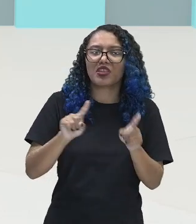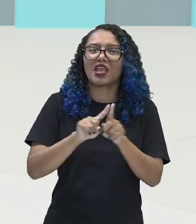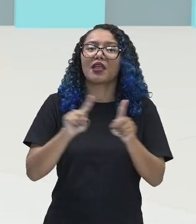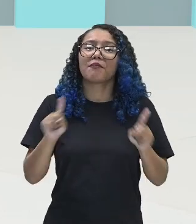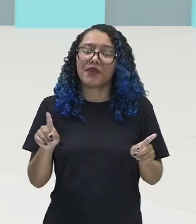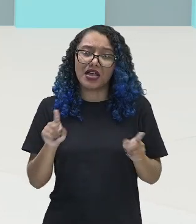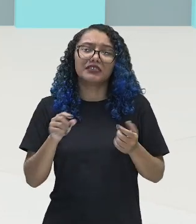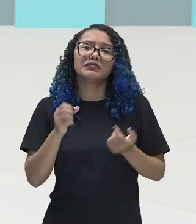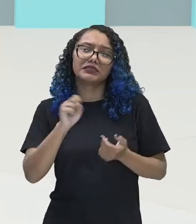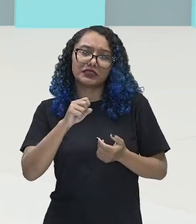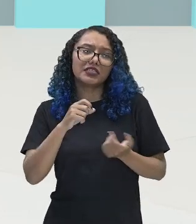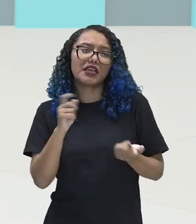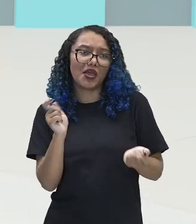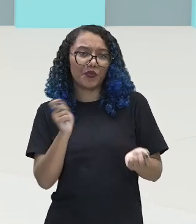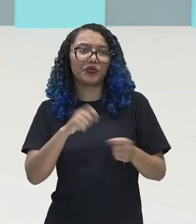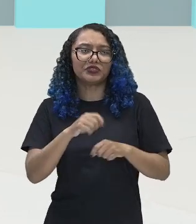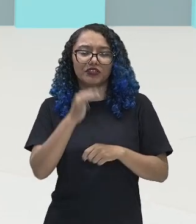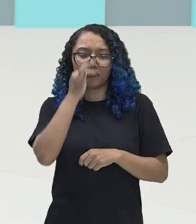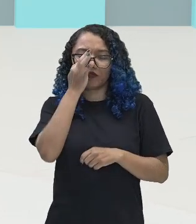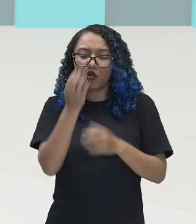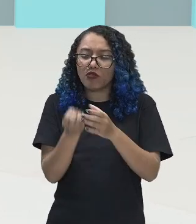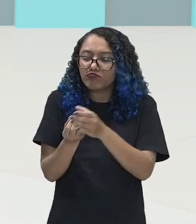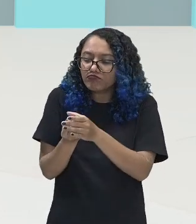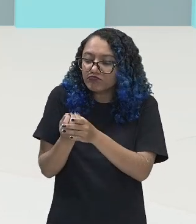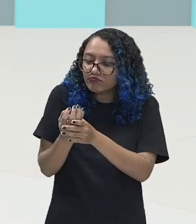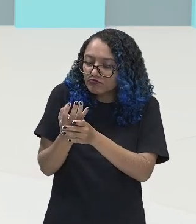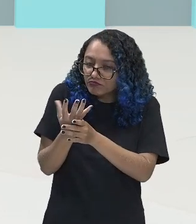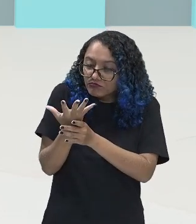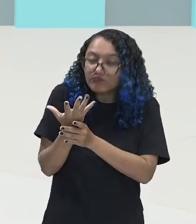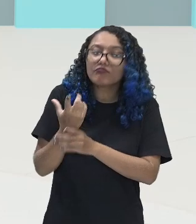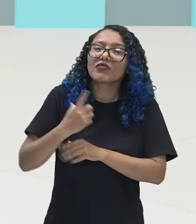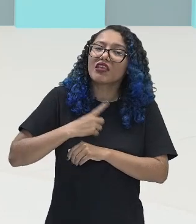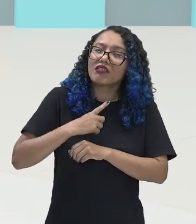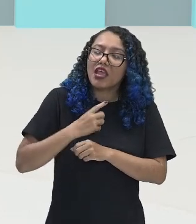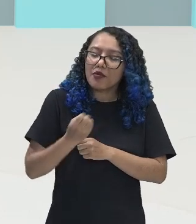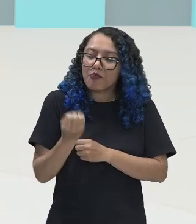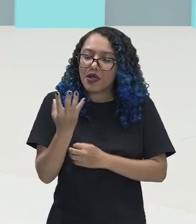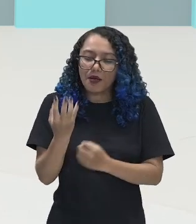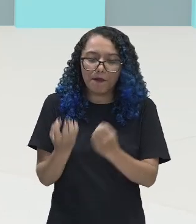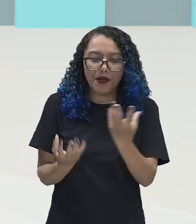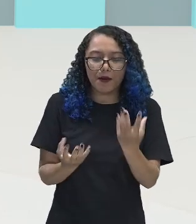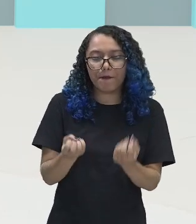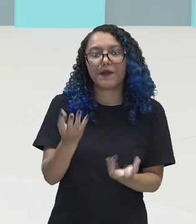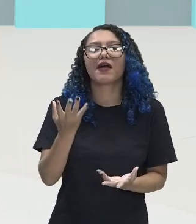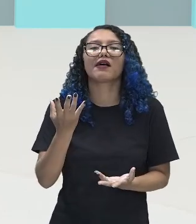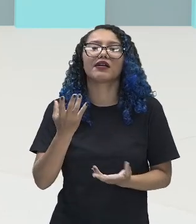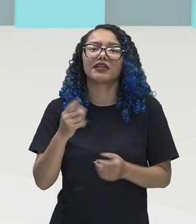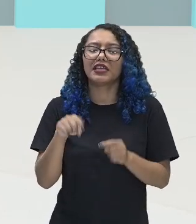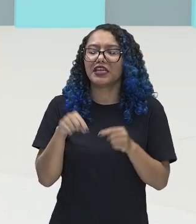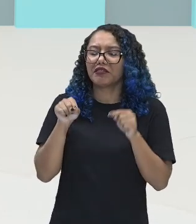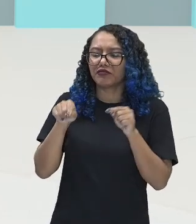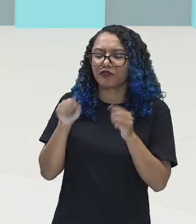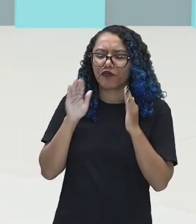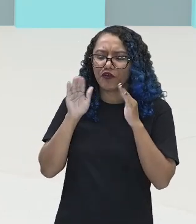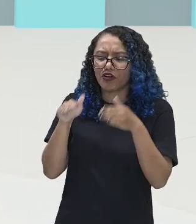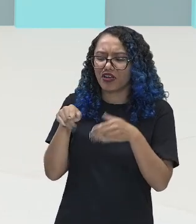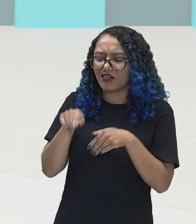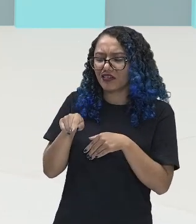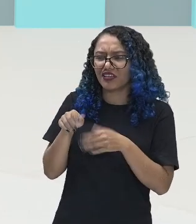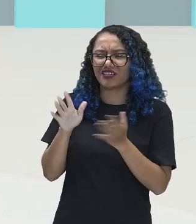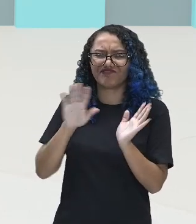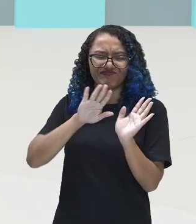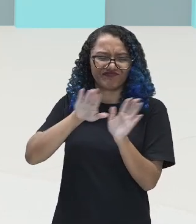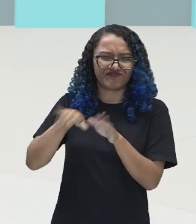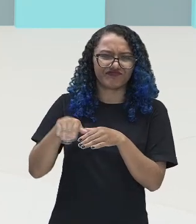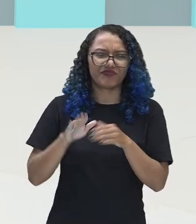mundo, mas existe um momento ali em que as flores aparecem, não é? Então as pessoas não se preocupam com isso, querem fazer tudo o que